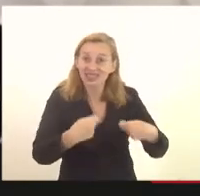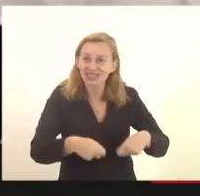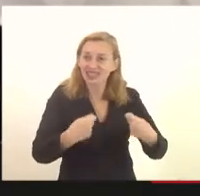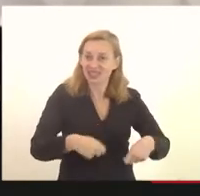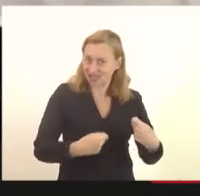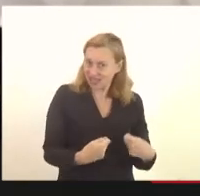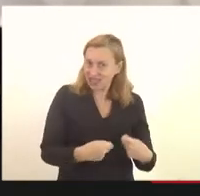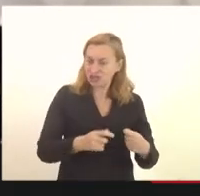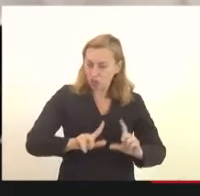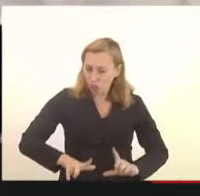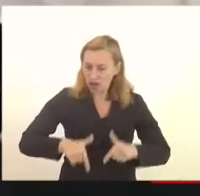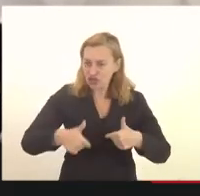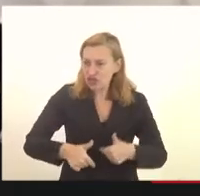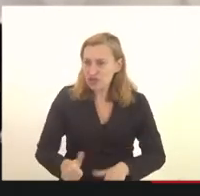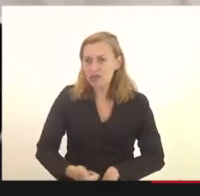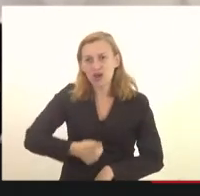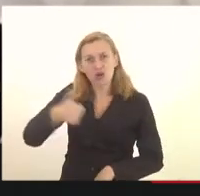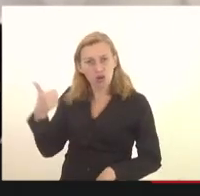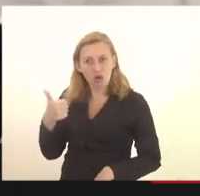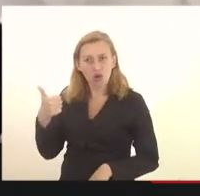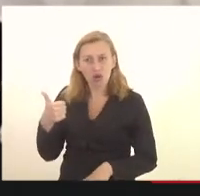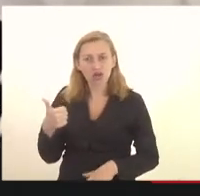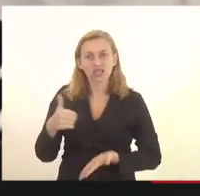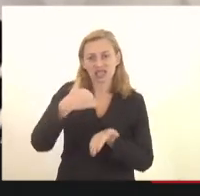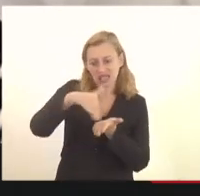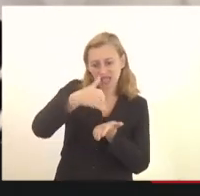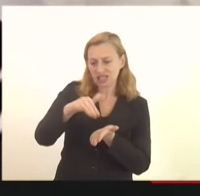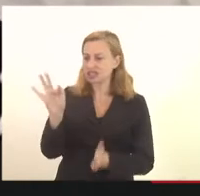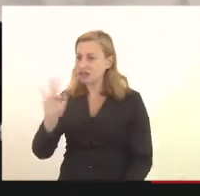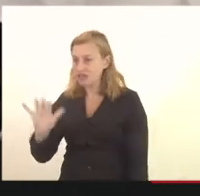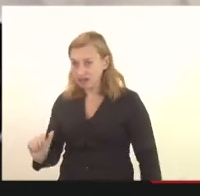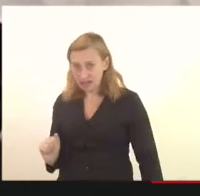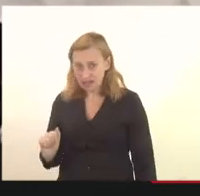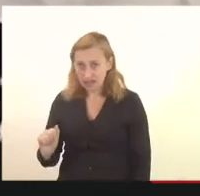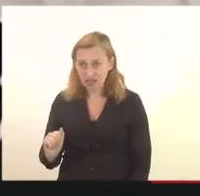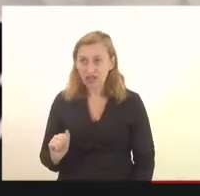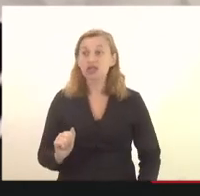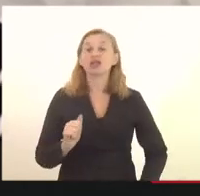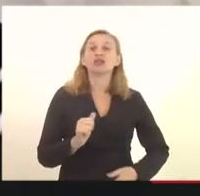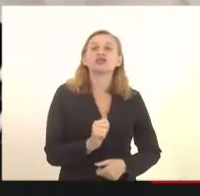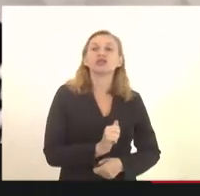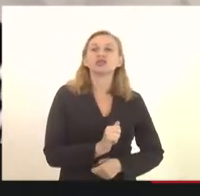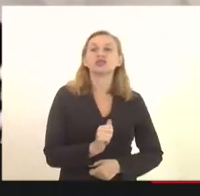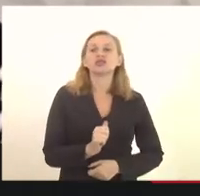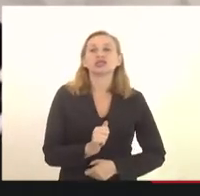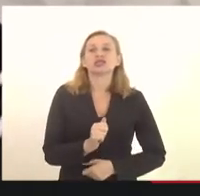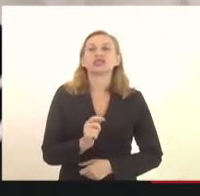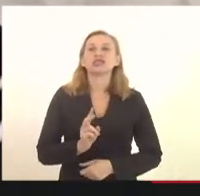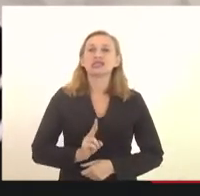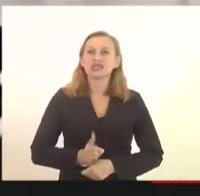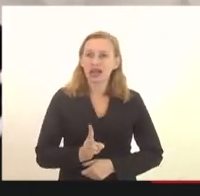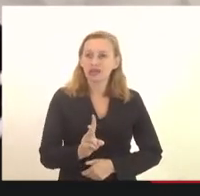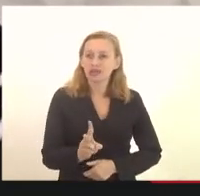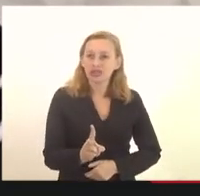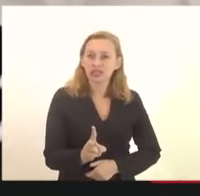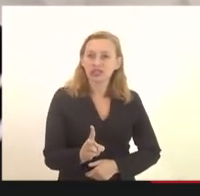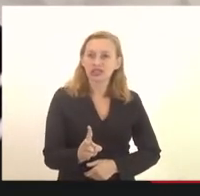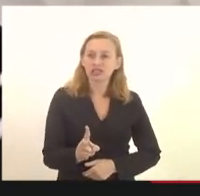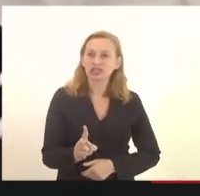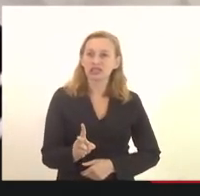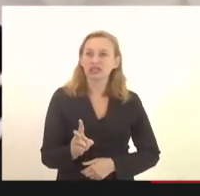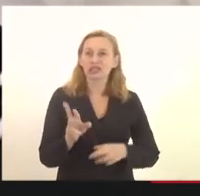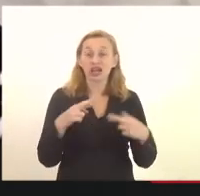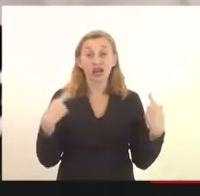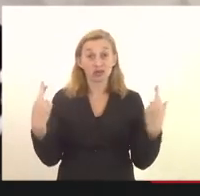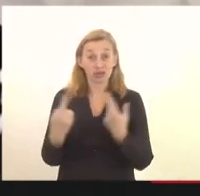maior efetividade da atuação da Secretaria de Fazenda. Então, eu saio sempre das audiências